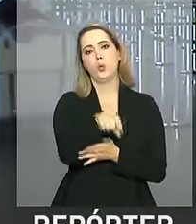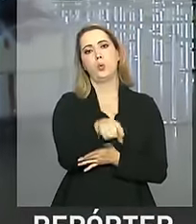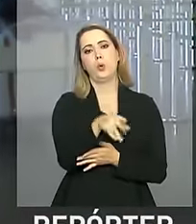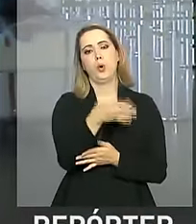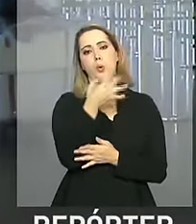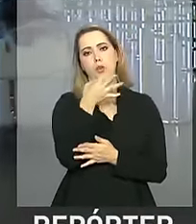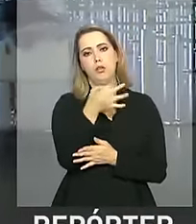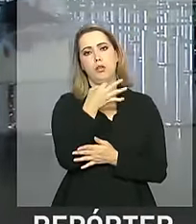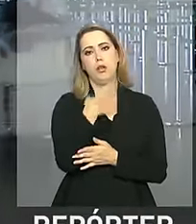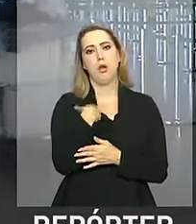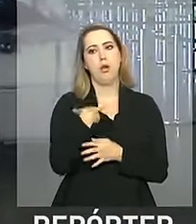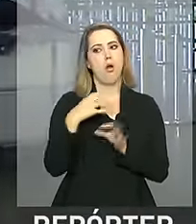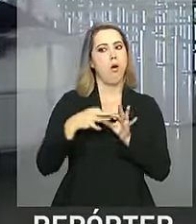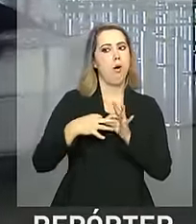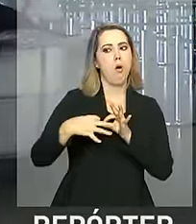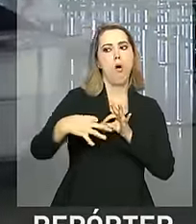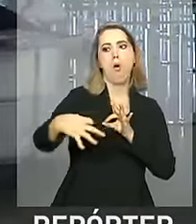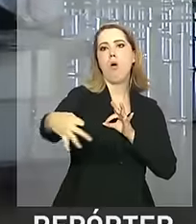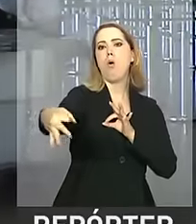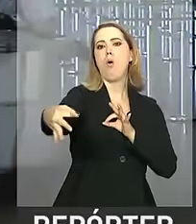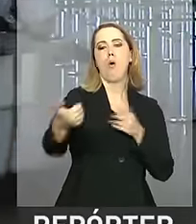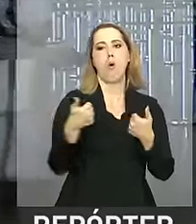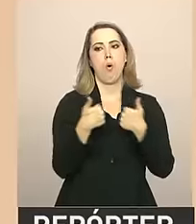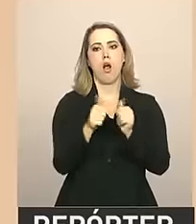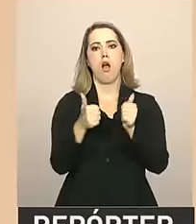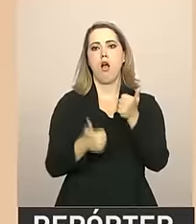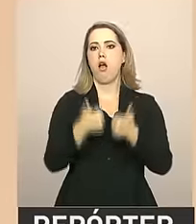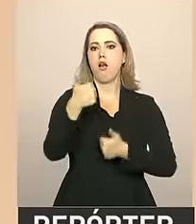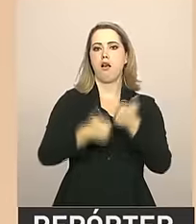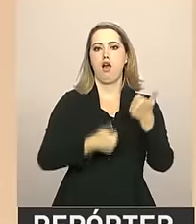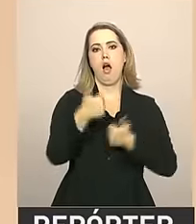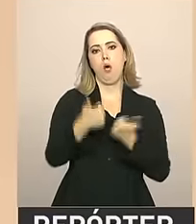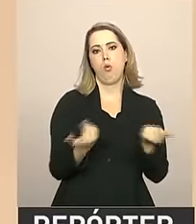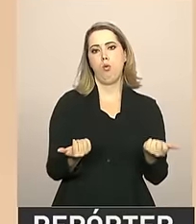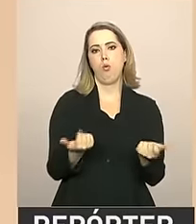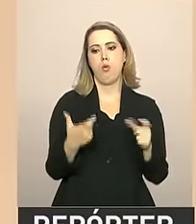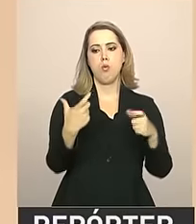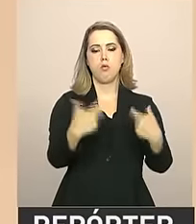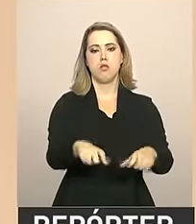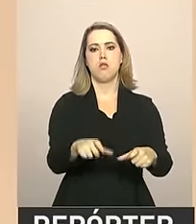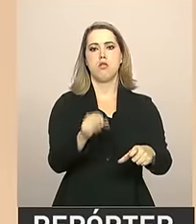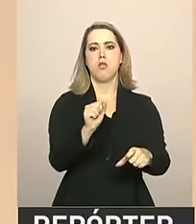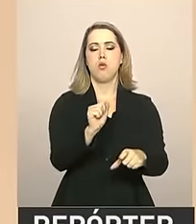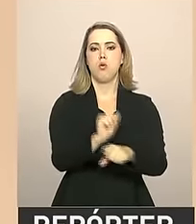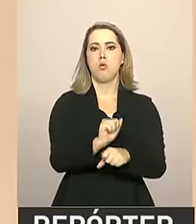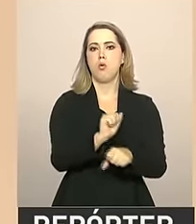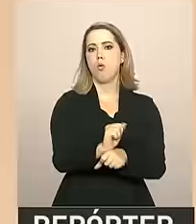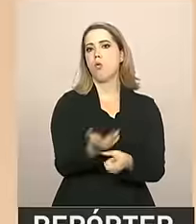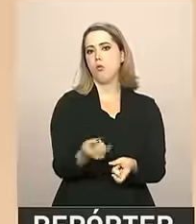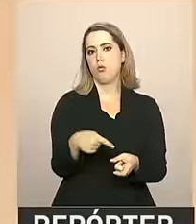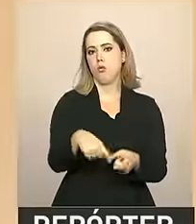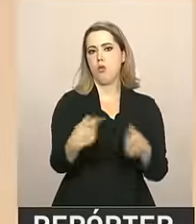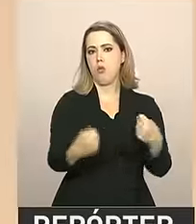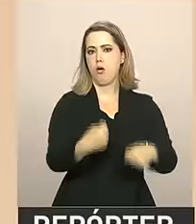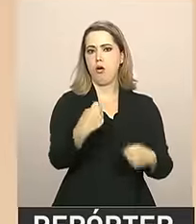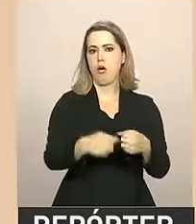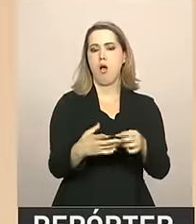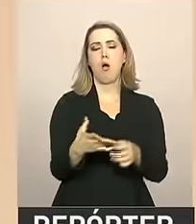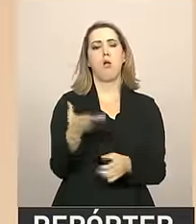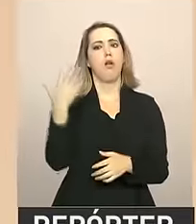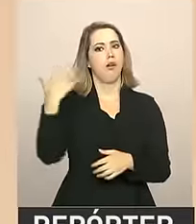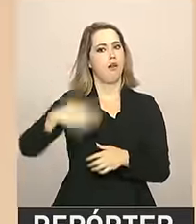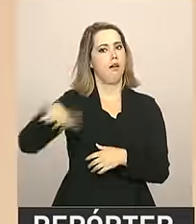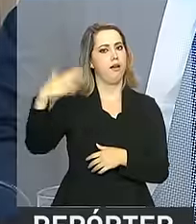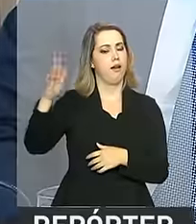é o estacionamento. Eu acho que é um preço absurdo. Segundo o ministro dos Transportes, Portos e Aviação Civil,